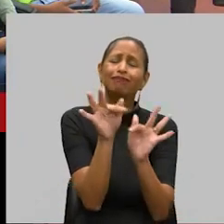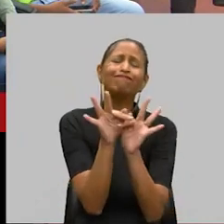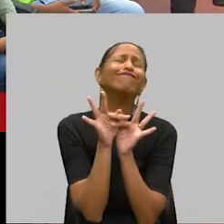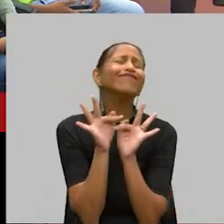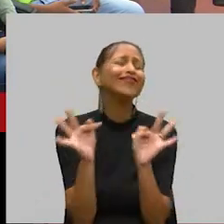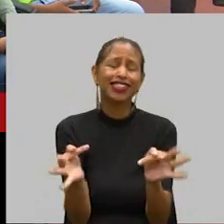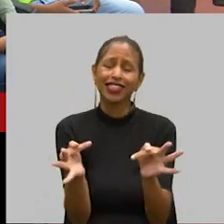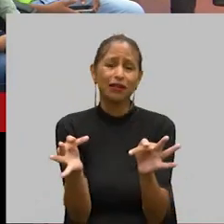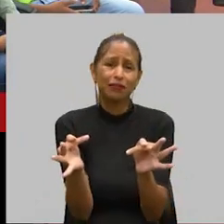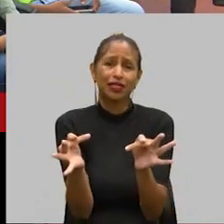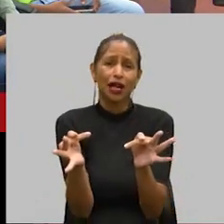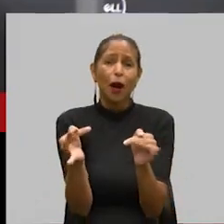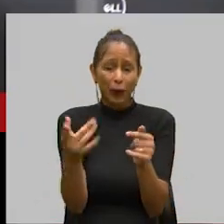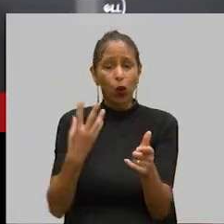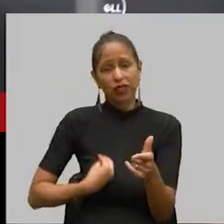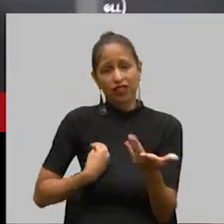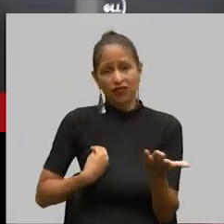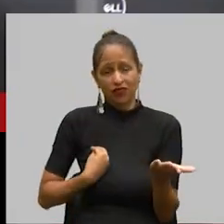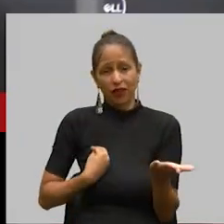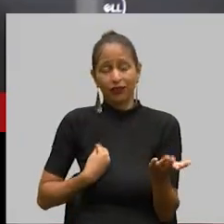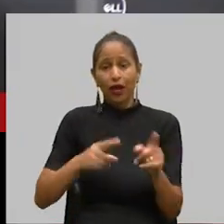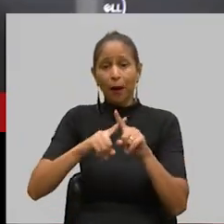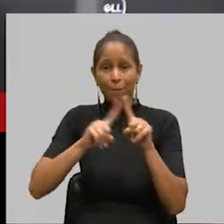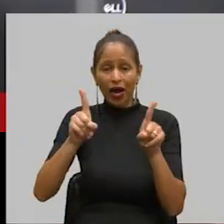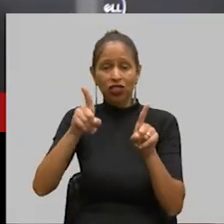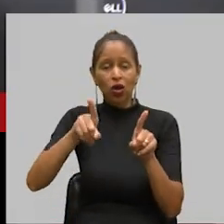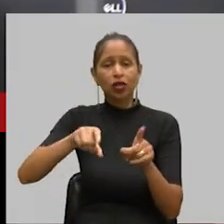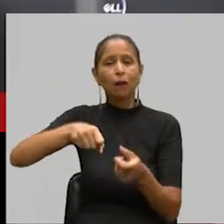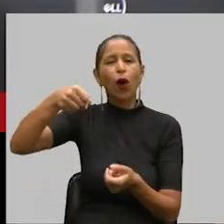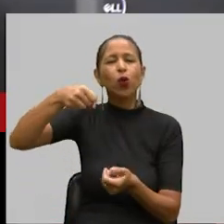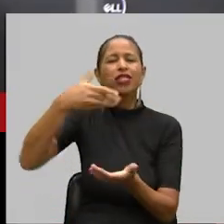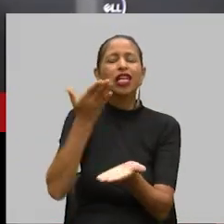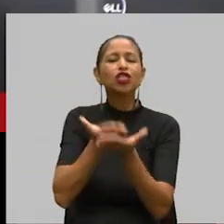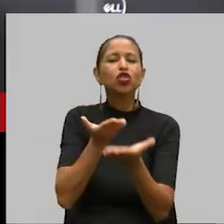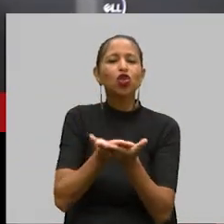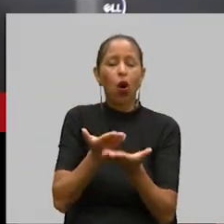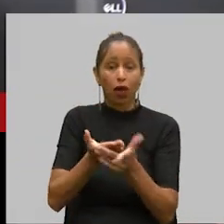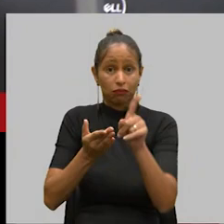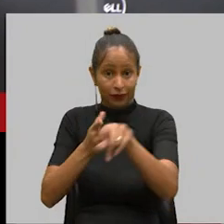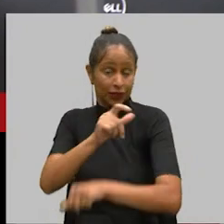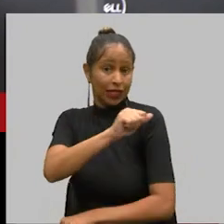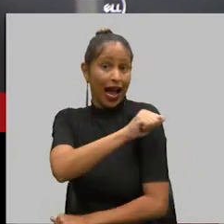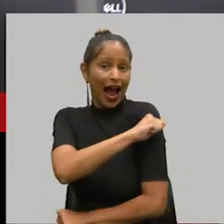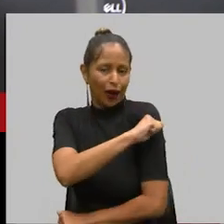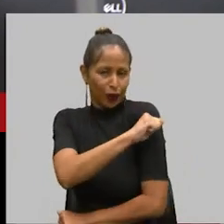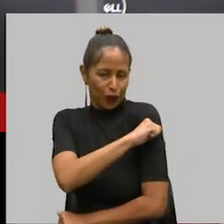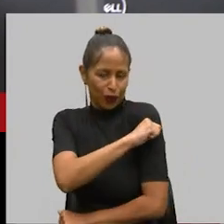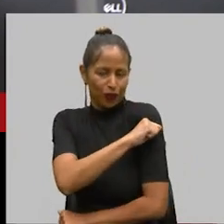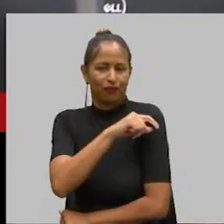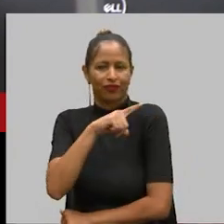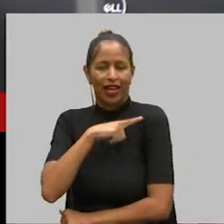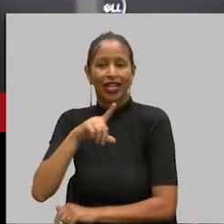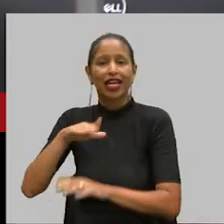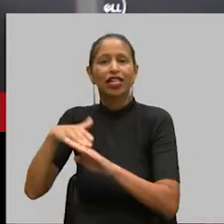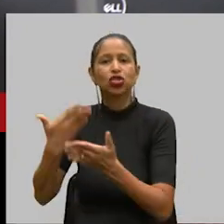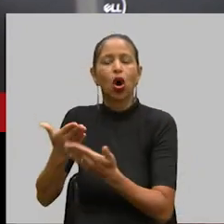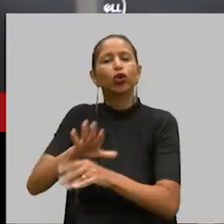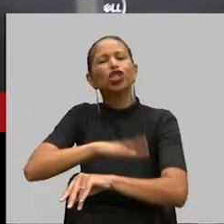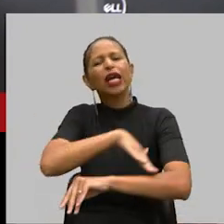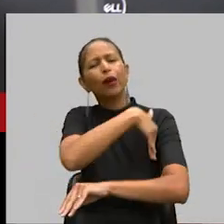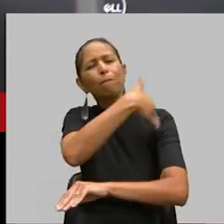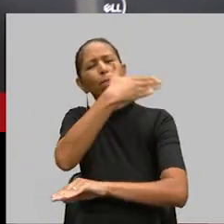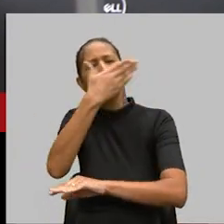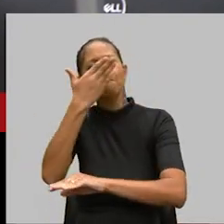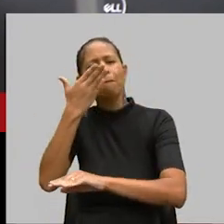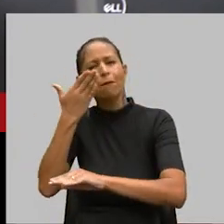de decência para viver mas nós vamos ter o Bolsa Escola onde os alunos que estarão em escola de tempo integral